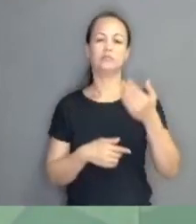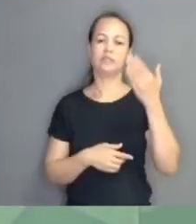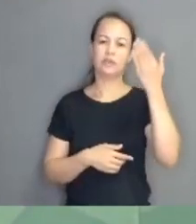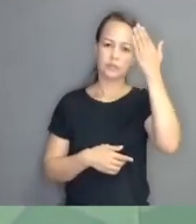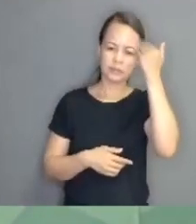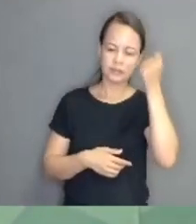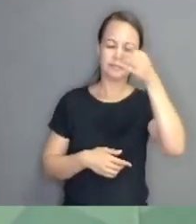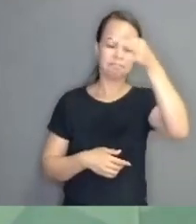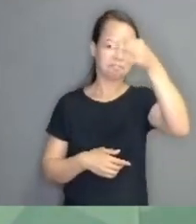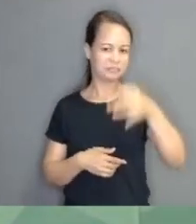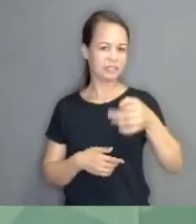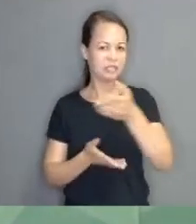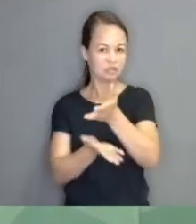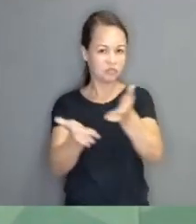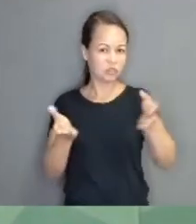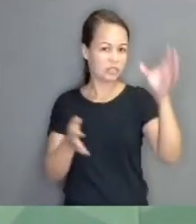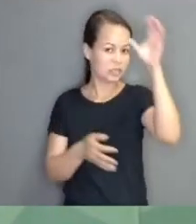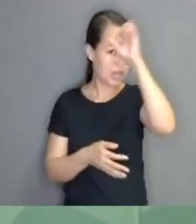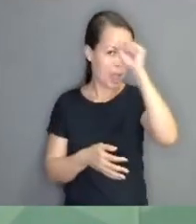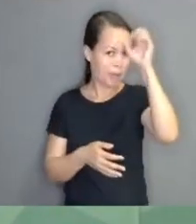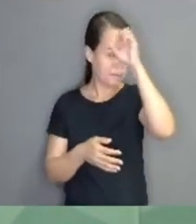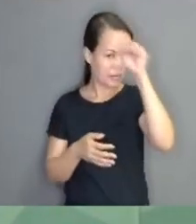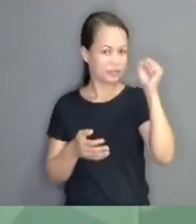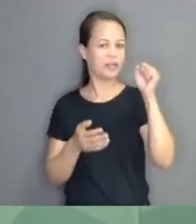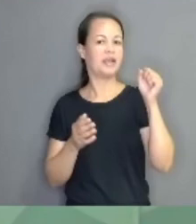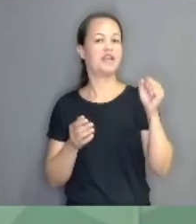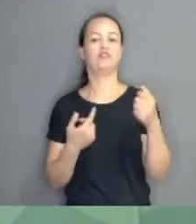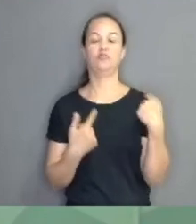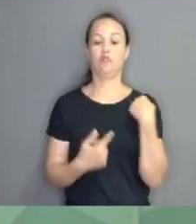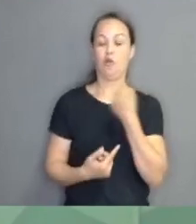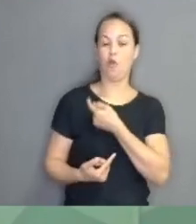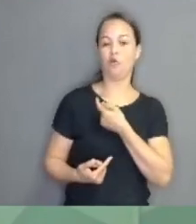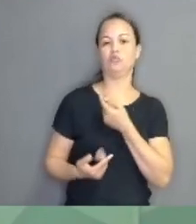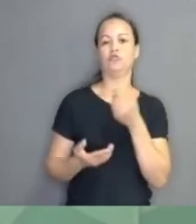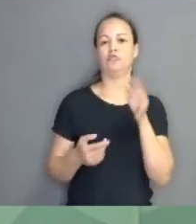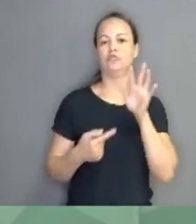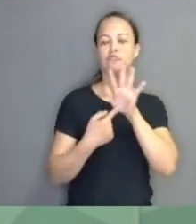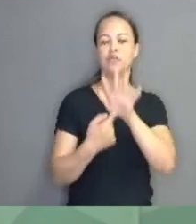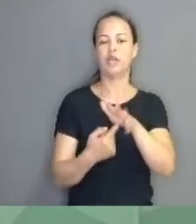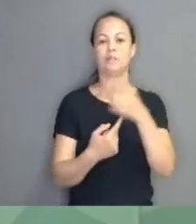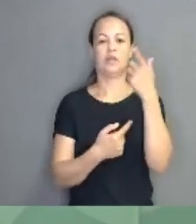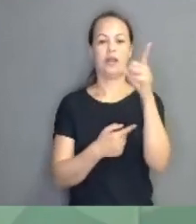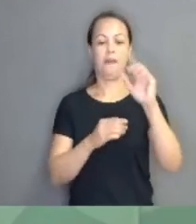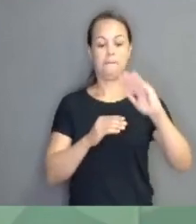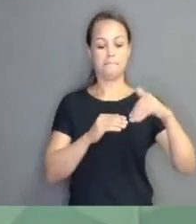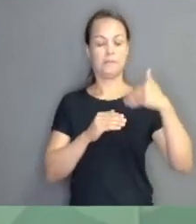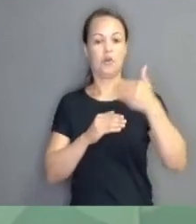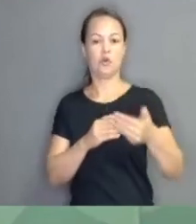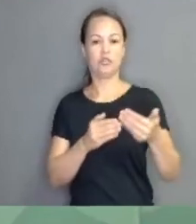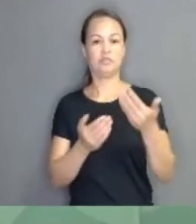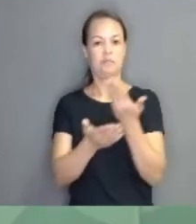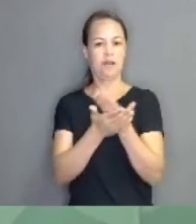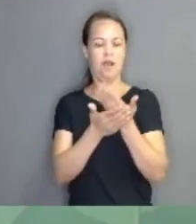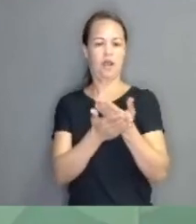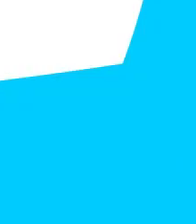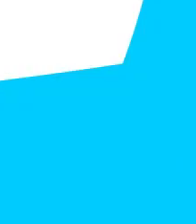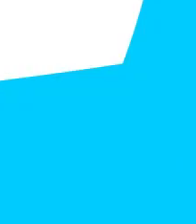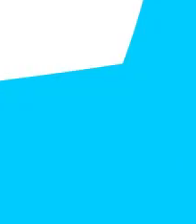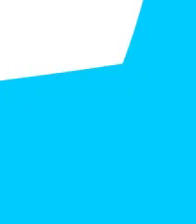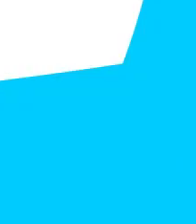aprenderam pessoal nós nos vemos na nossa próxima aula de língua portuguesa ok tchau tchau